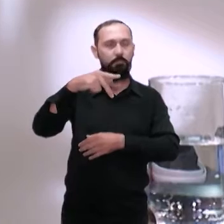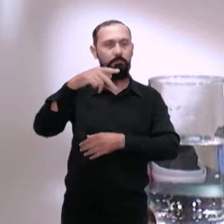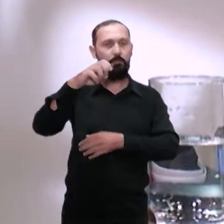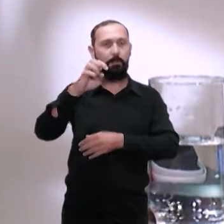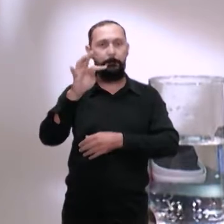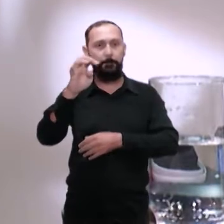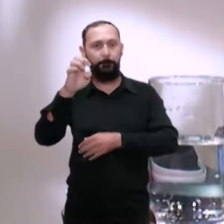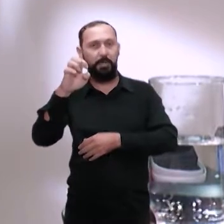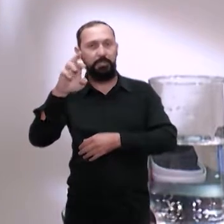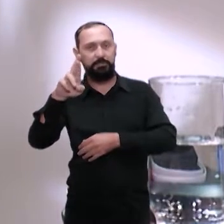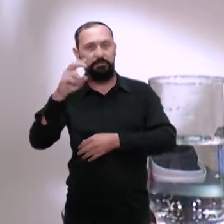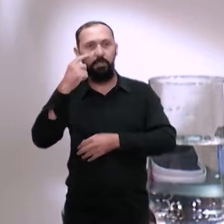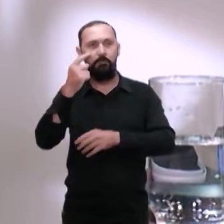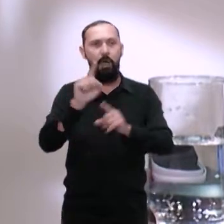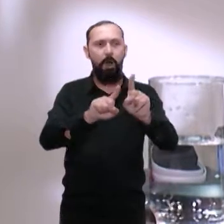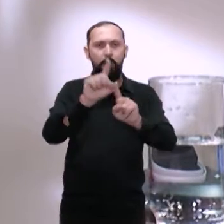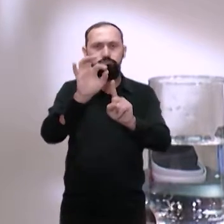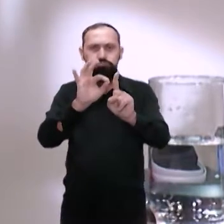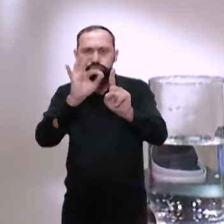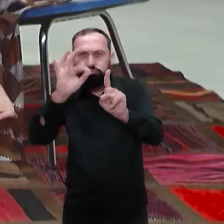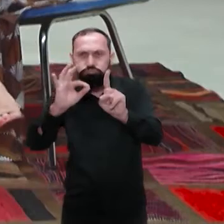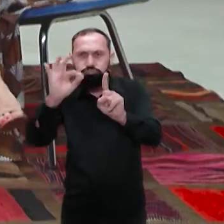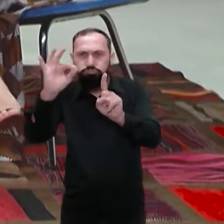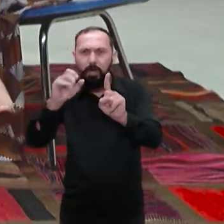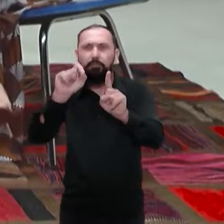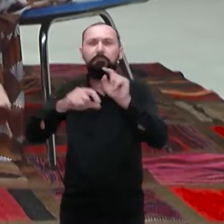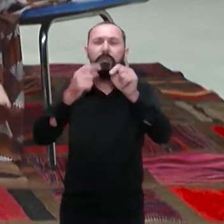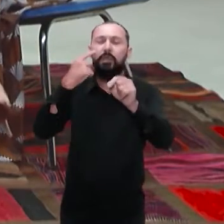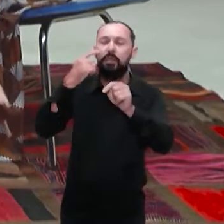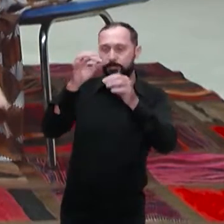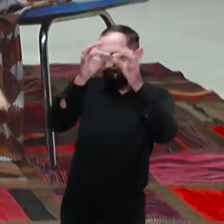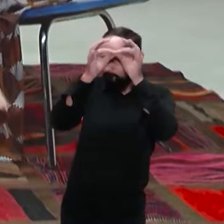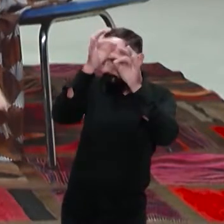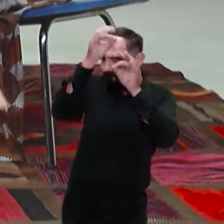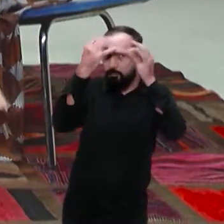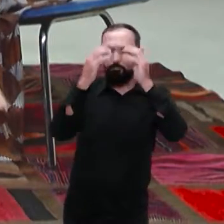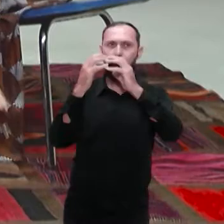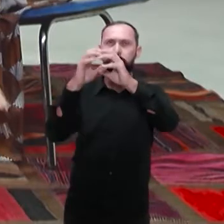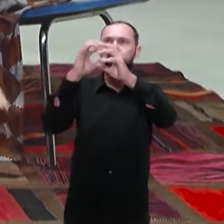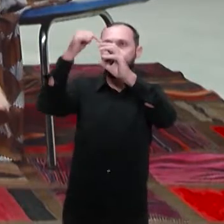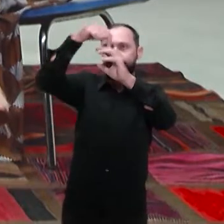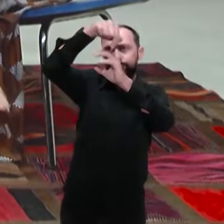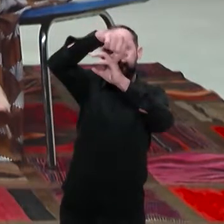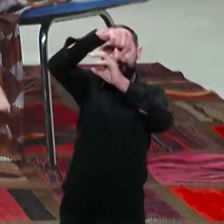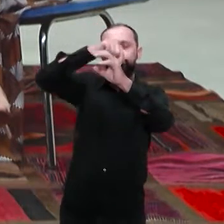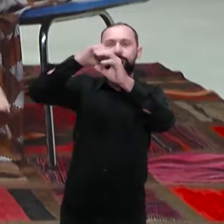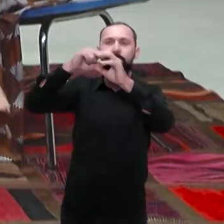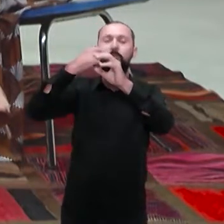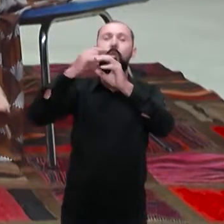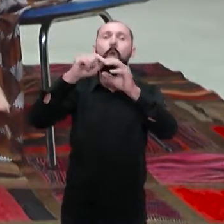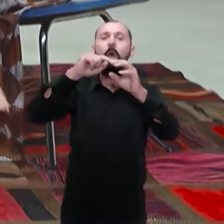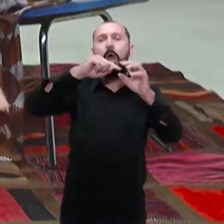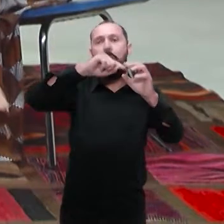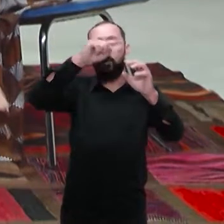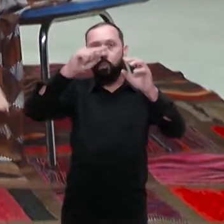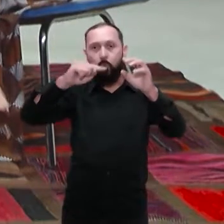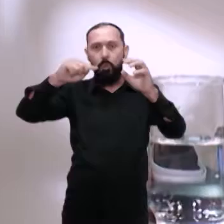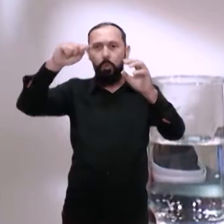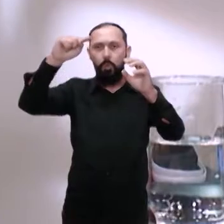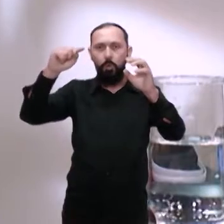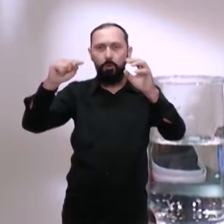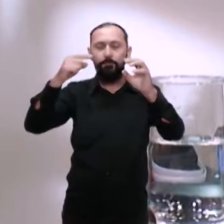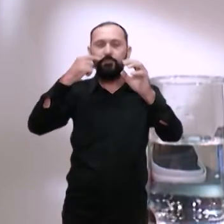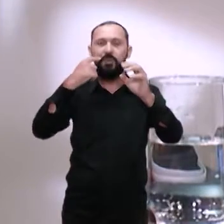software que o Peter desenvolveu, ele nos dá várias medidas do que a gente mede, né, no